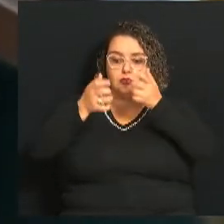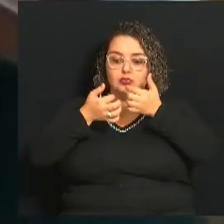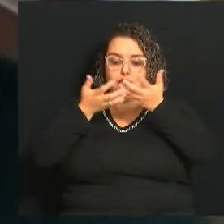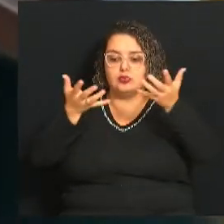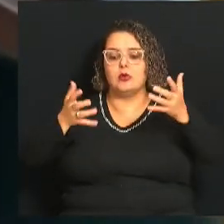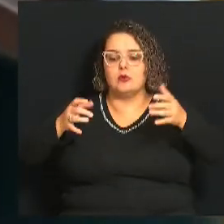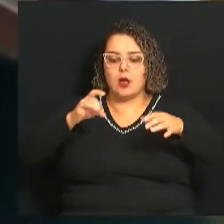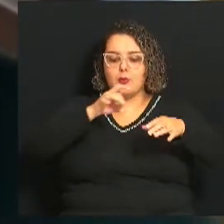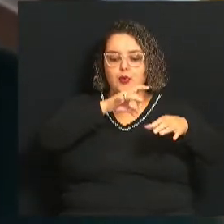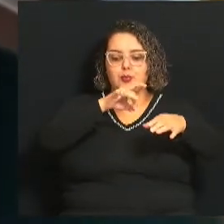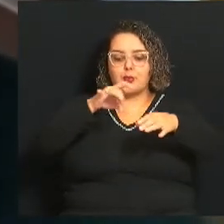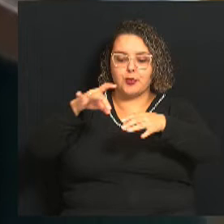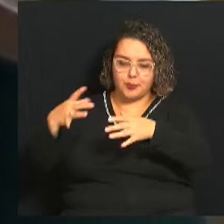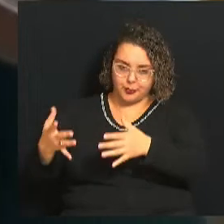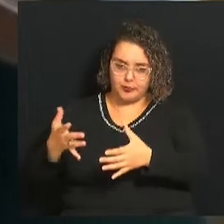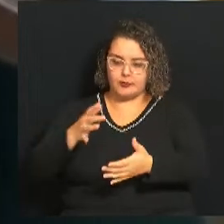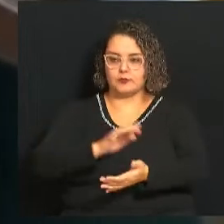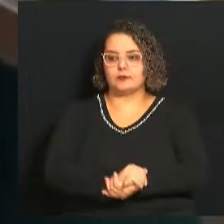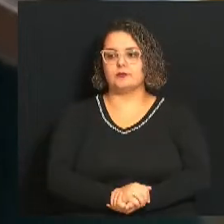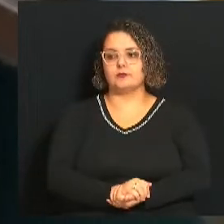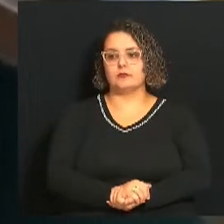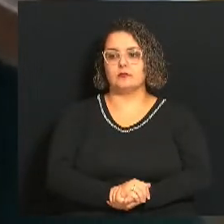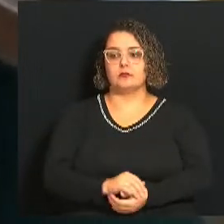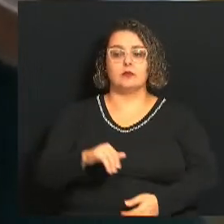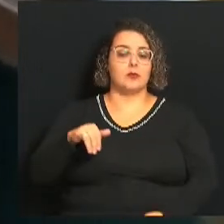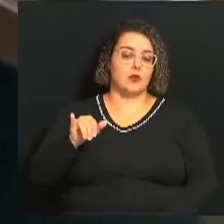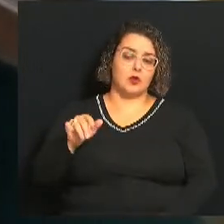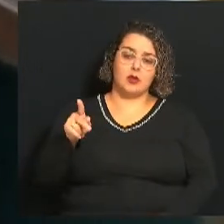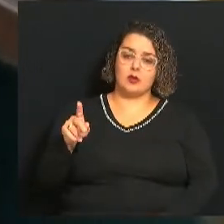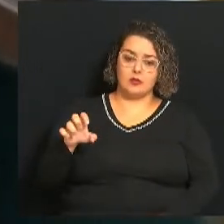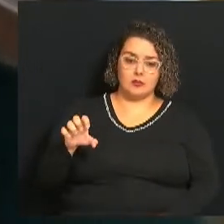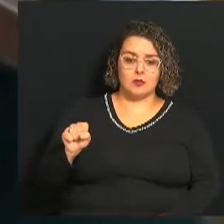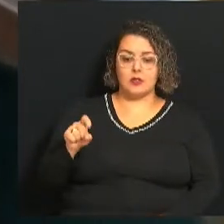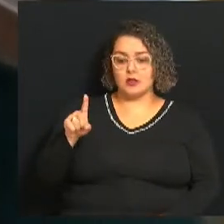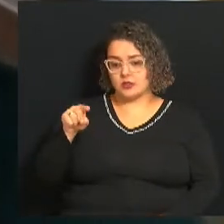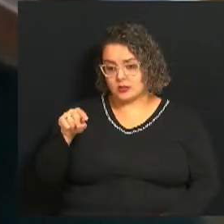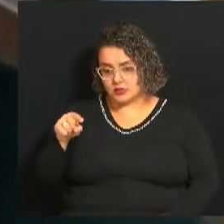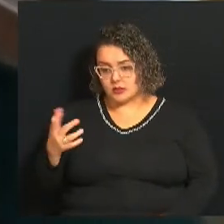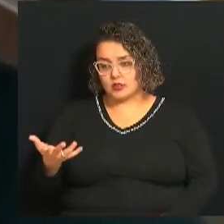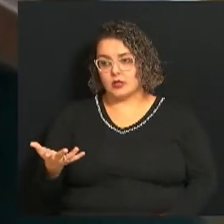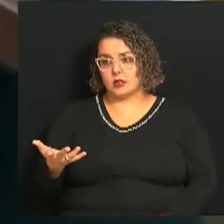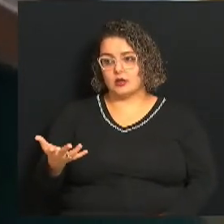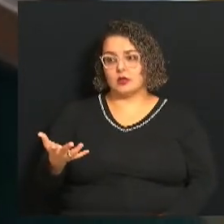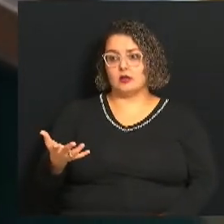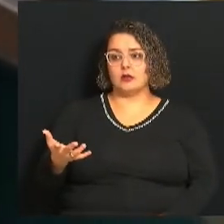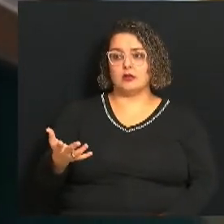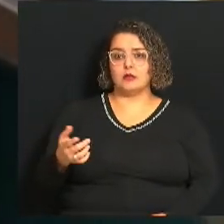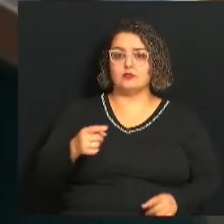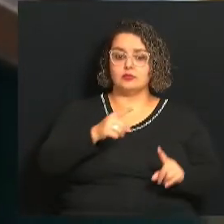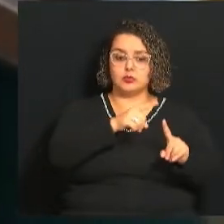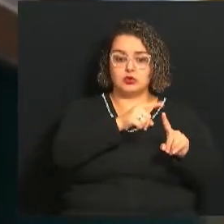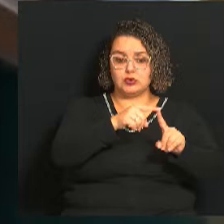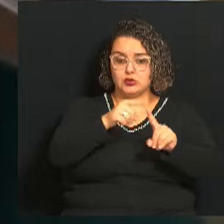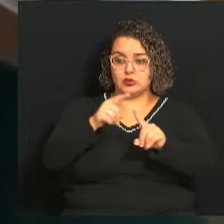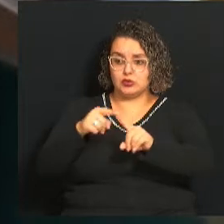árvores. E os IPs realmente são espécies